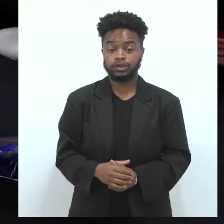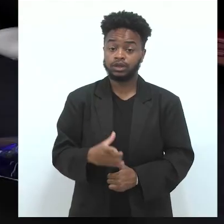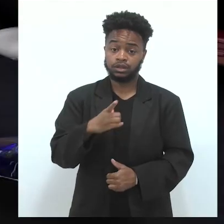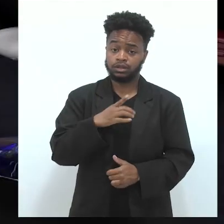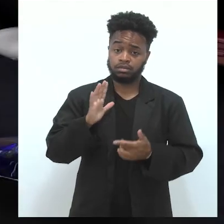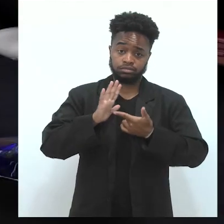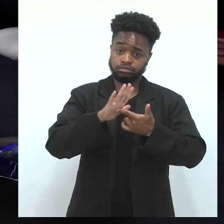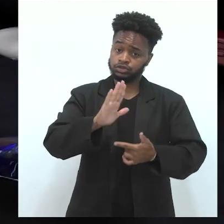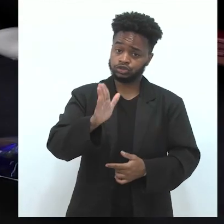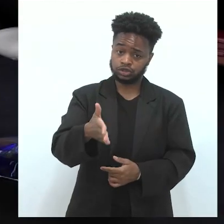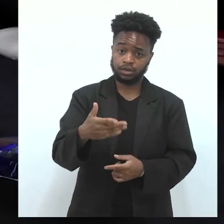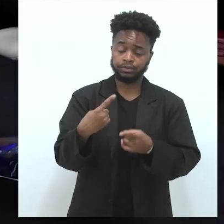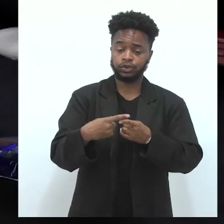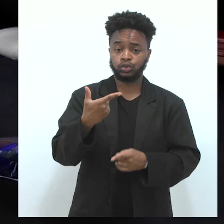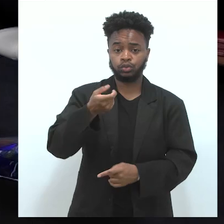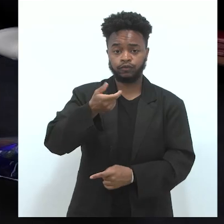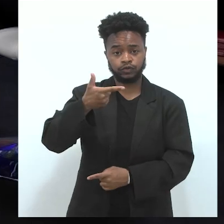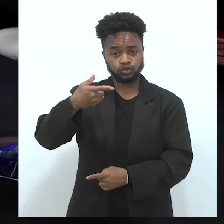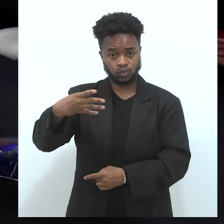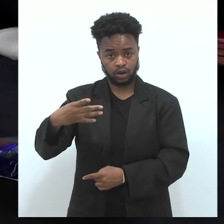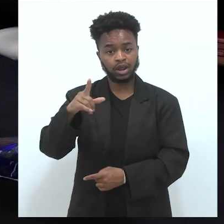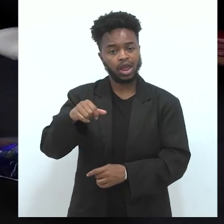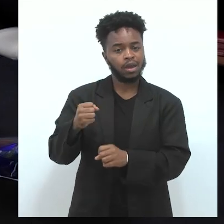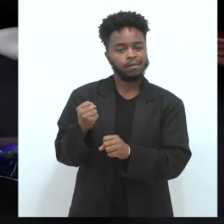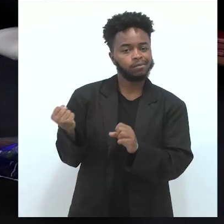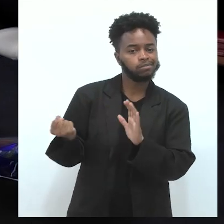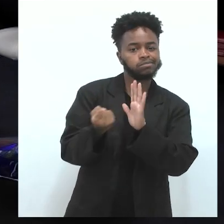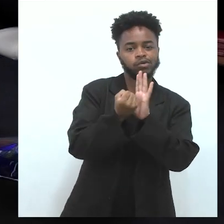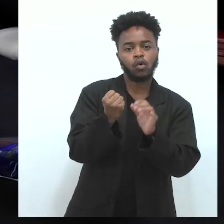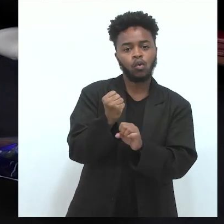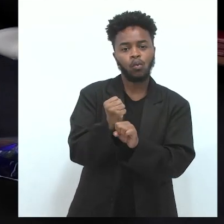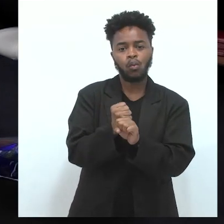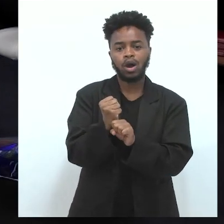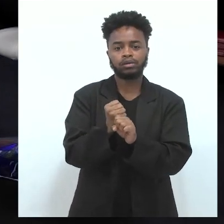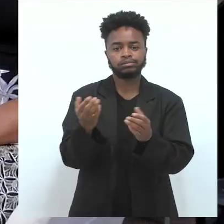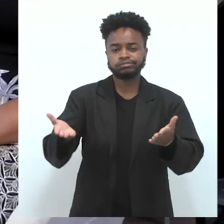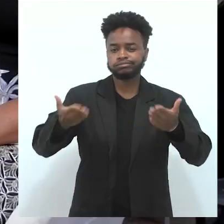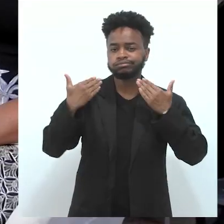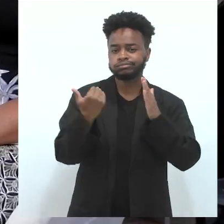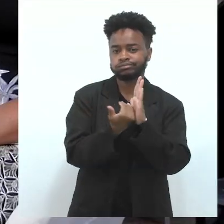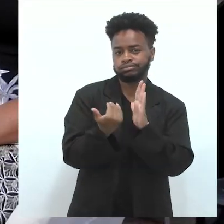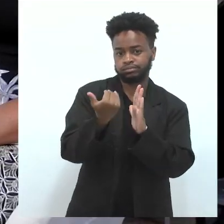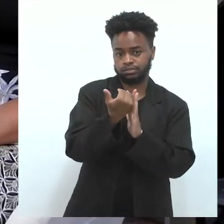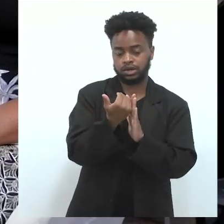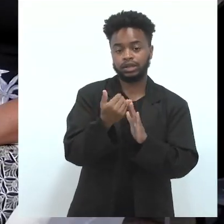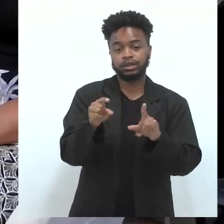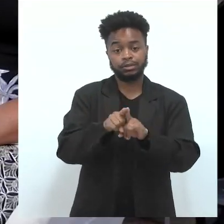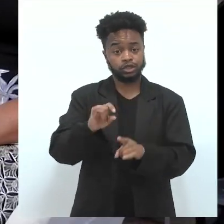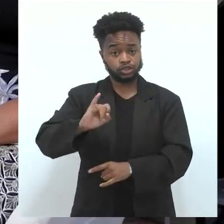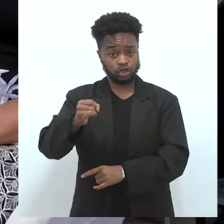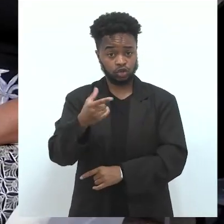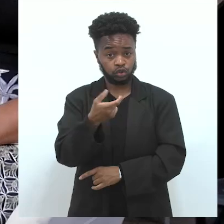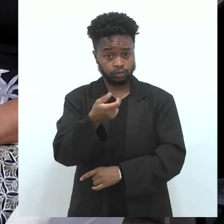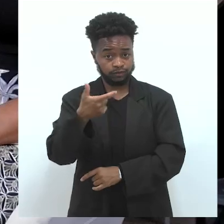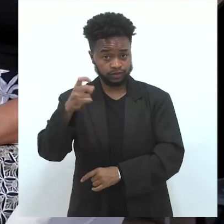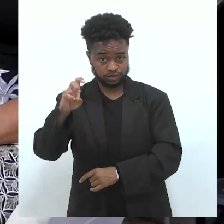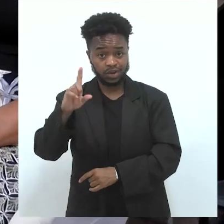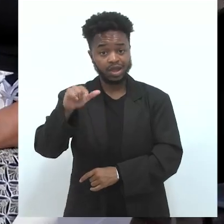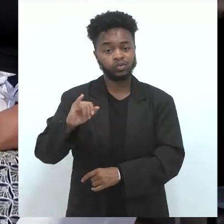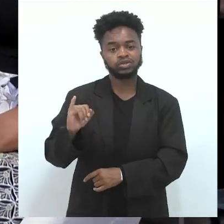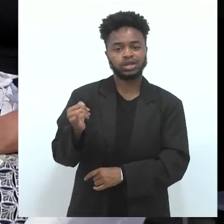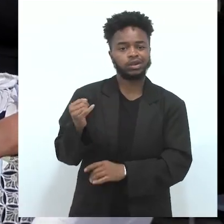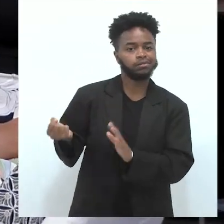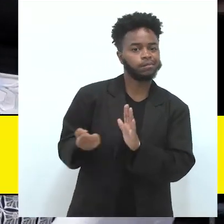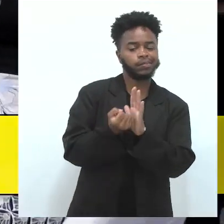as evidências estão aí, né? 2024 foi o ano mais quente da história, janeiro de 2025 já foi o janeiro mais quente da